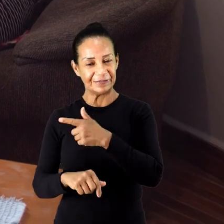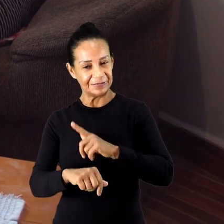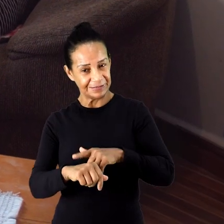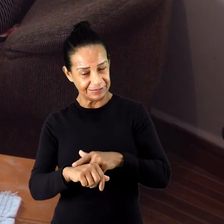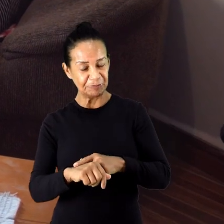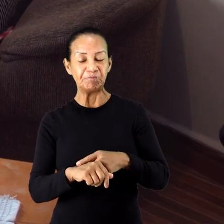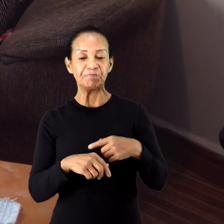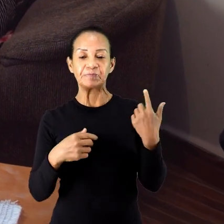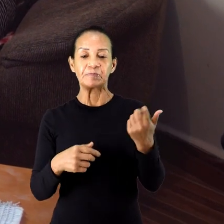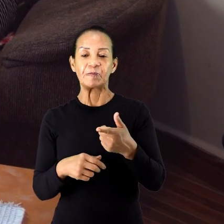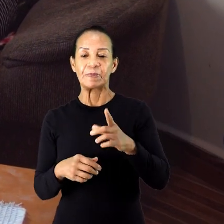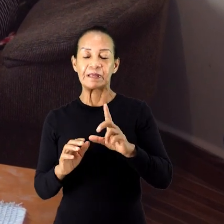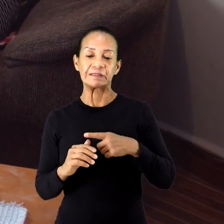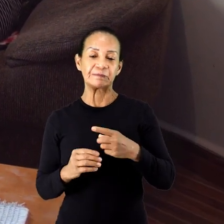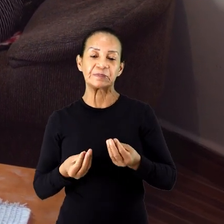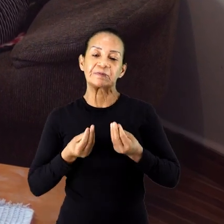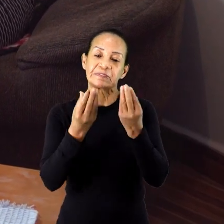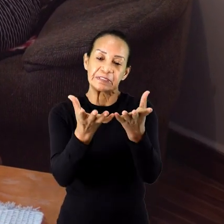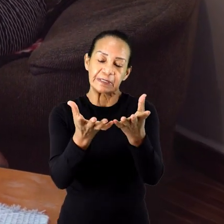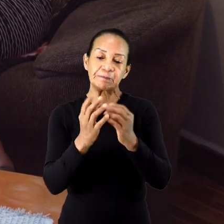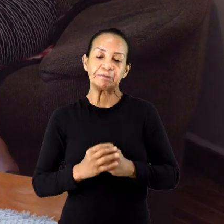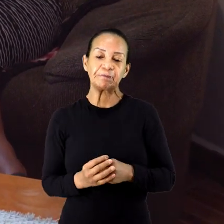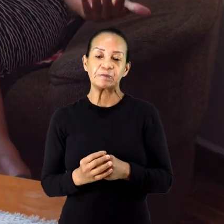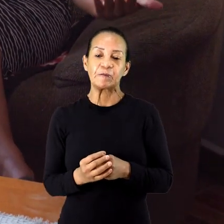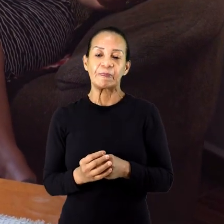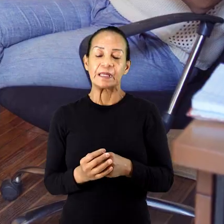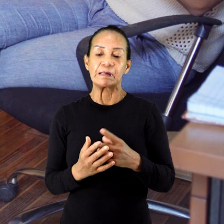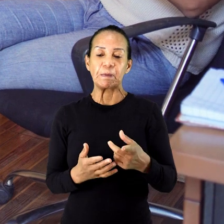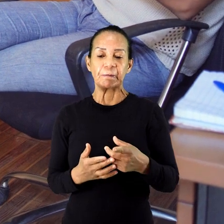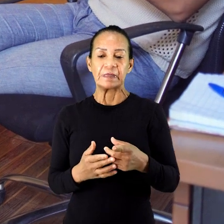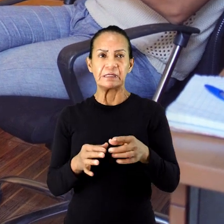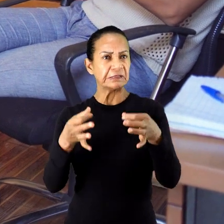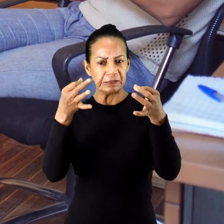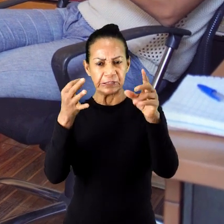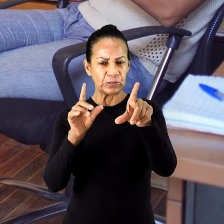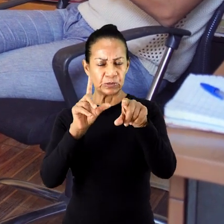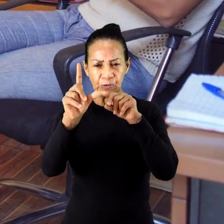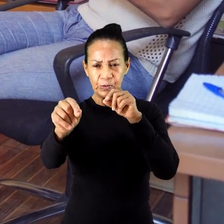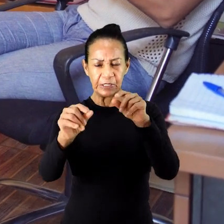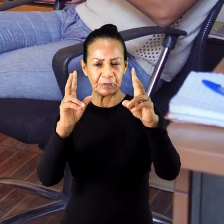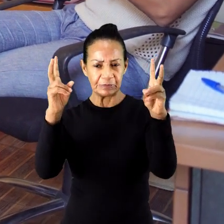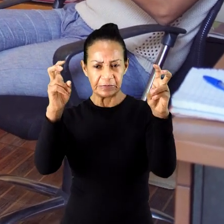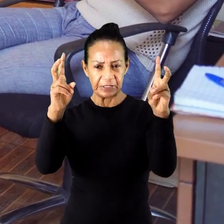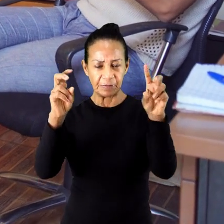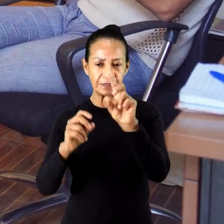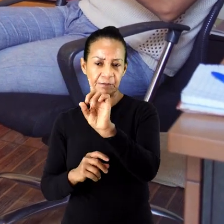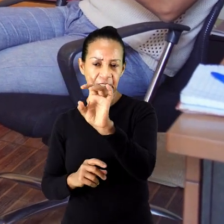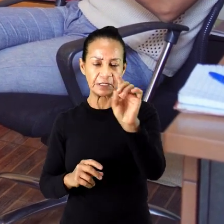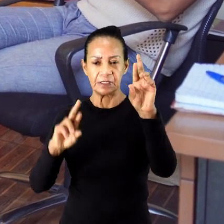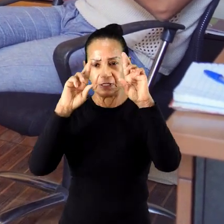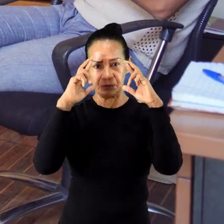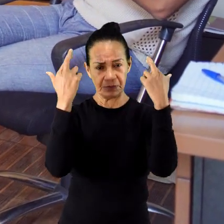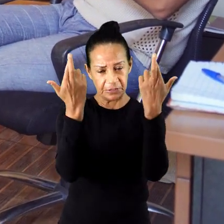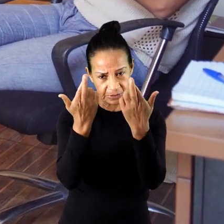nossa essência, esse é o nosso tempo, é isso que temos para oferecer, para se dedicar. Sejam objetivas, definam pautas, temas